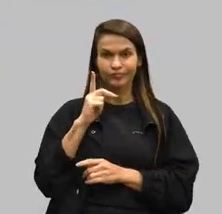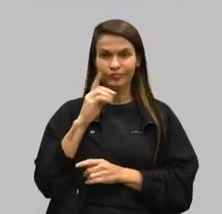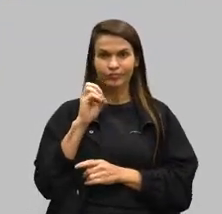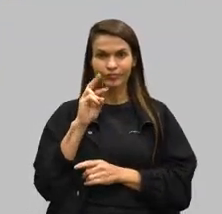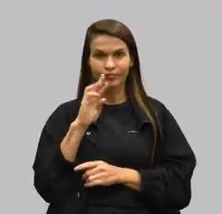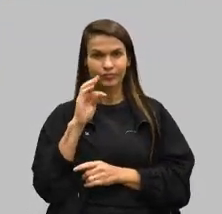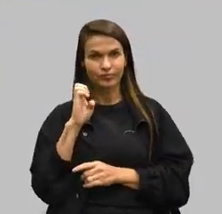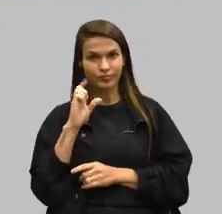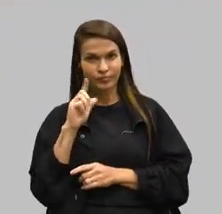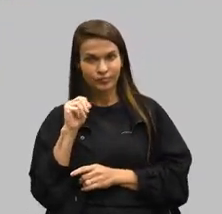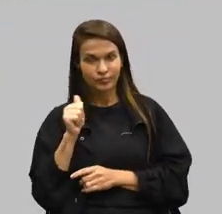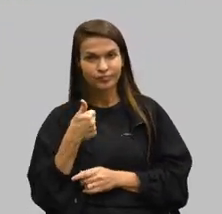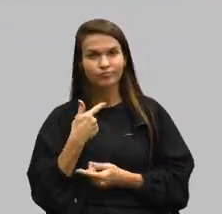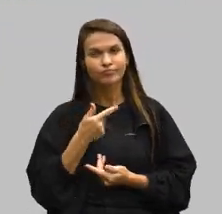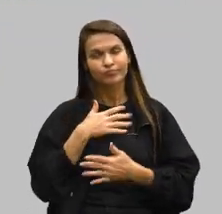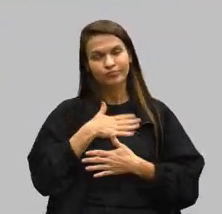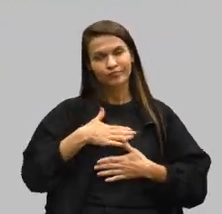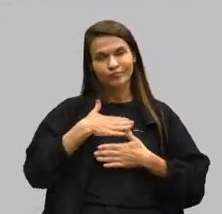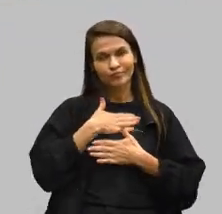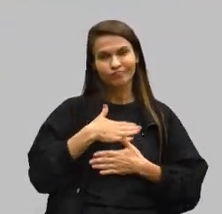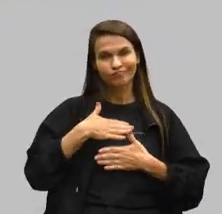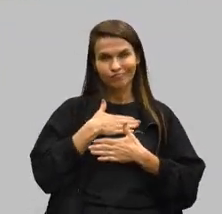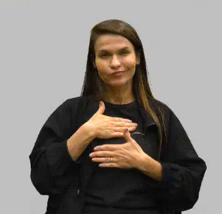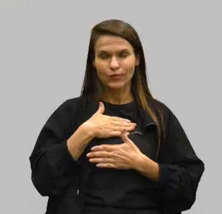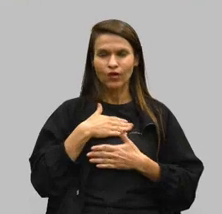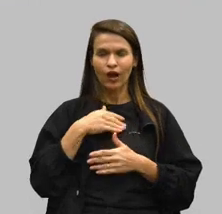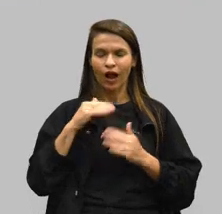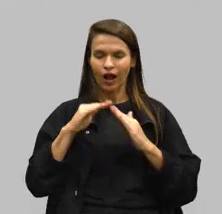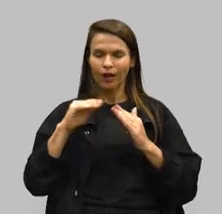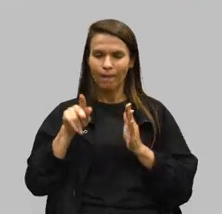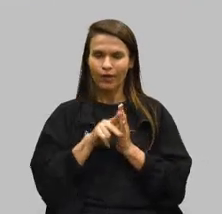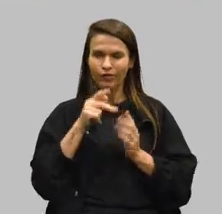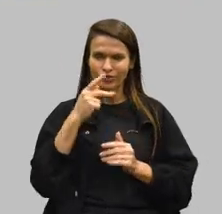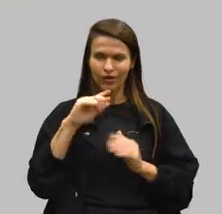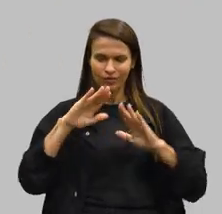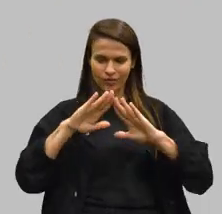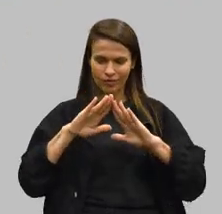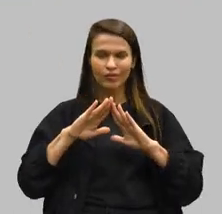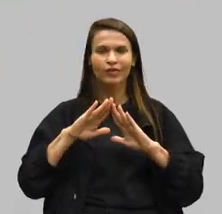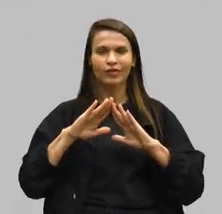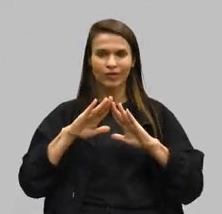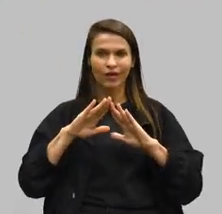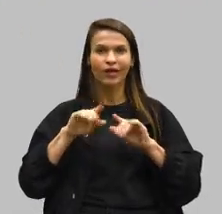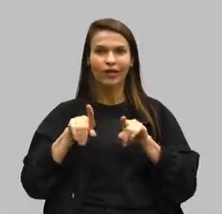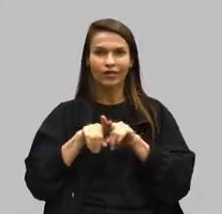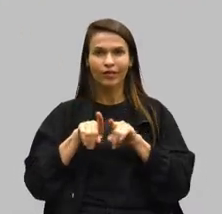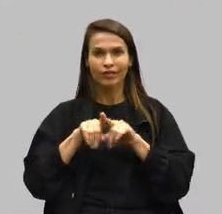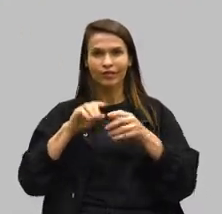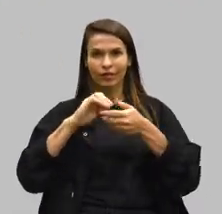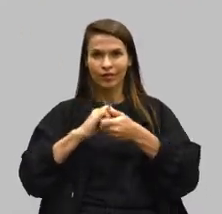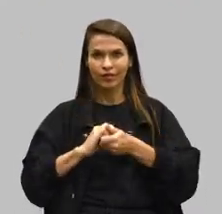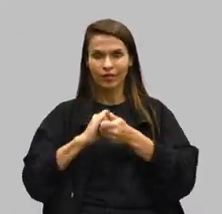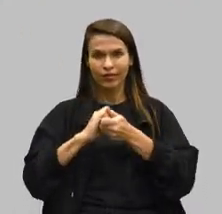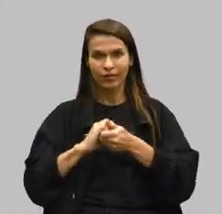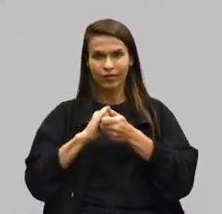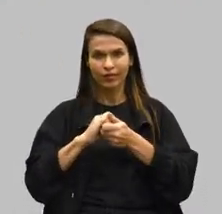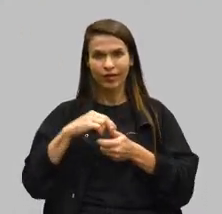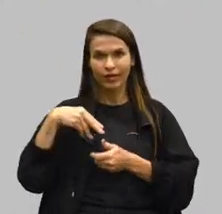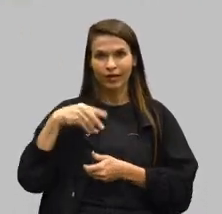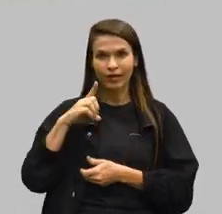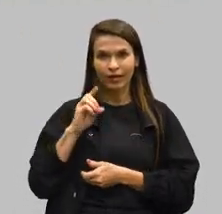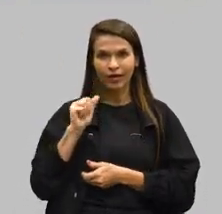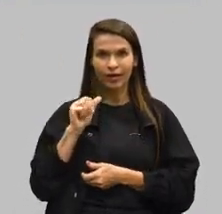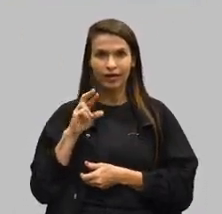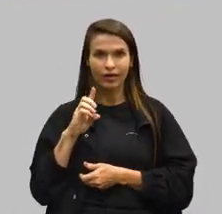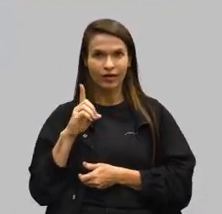ter você aqui conosco nessa que é a sua casa a Assembleia Legislativa de Minas Gerais cumprimentar também a Bárbara na figura de quem cumprimento toda a sua